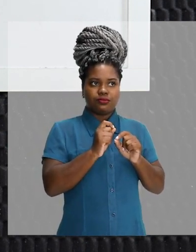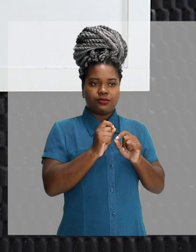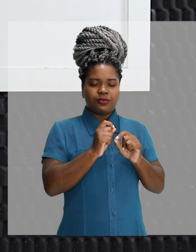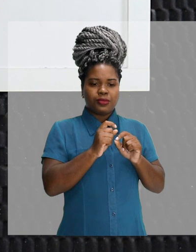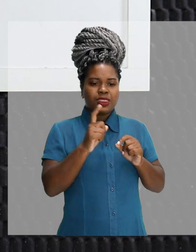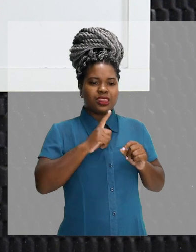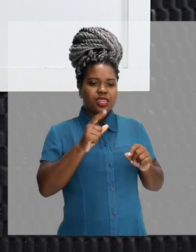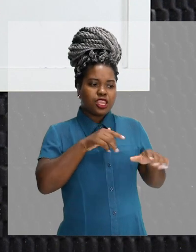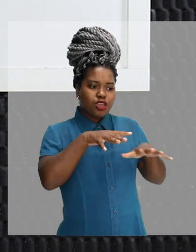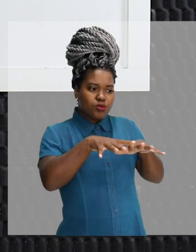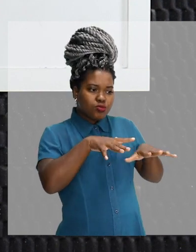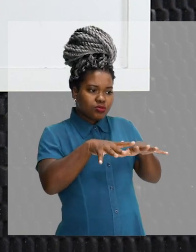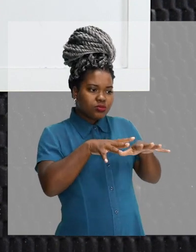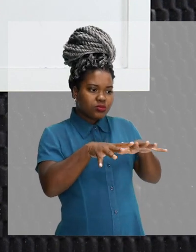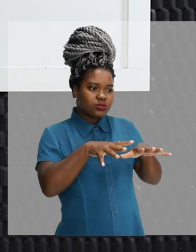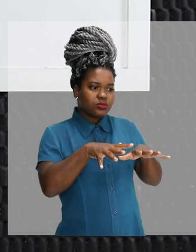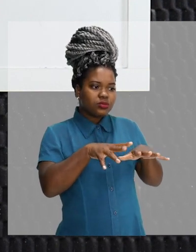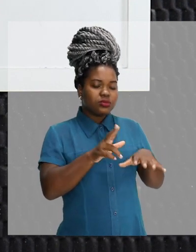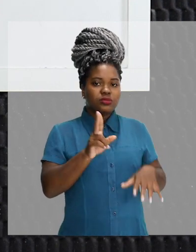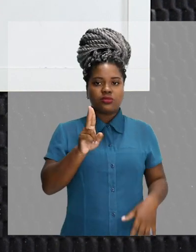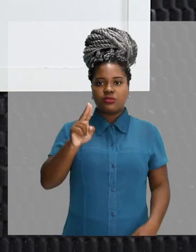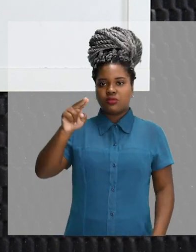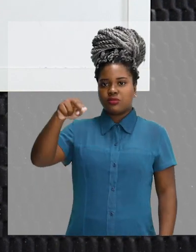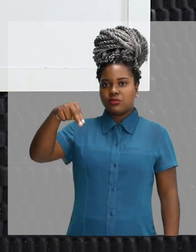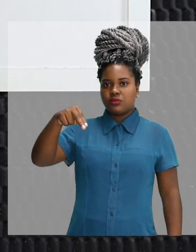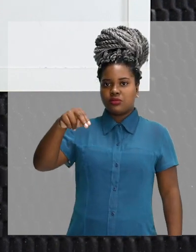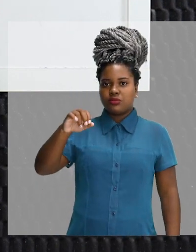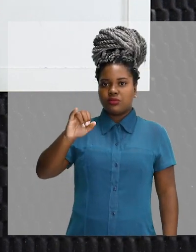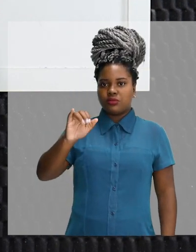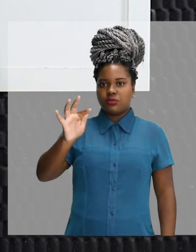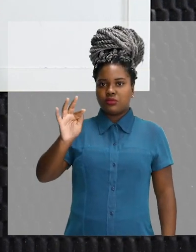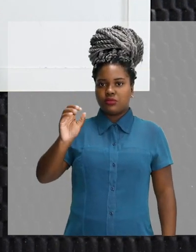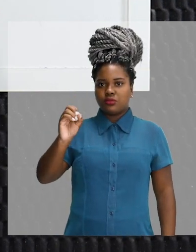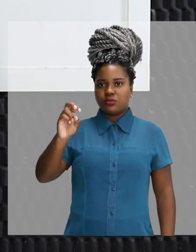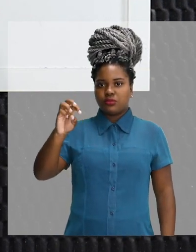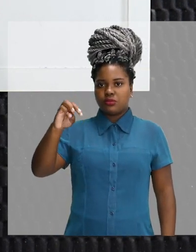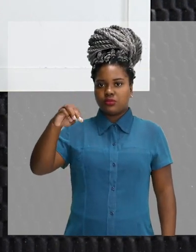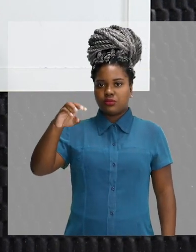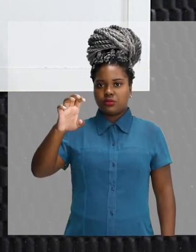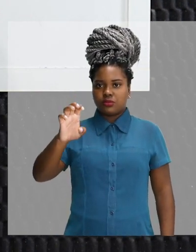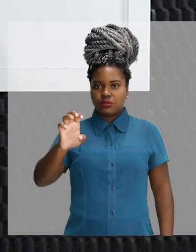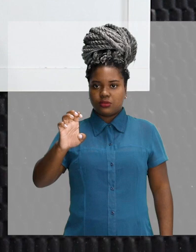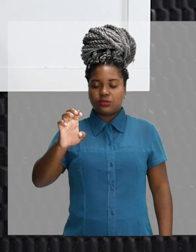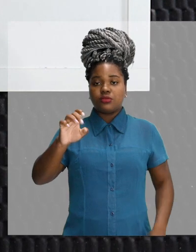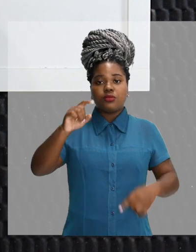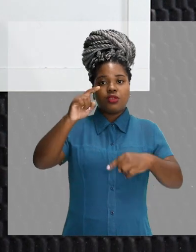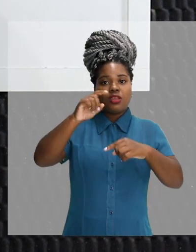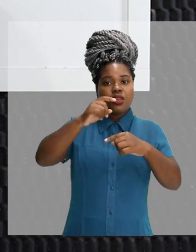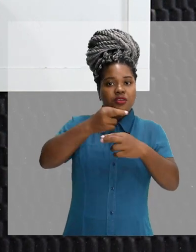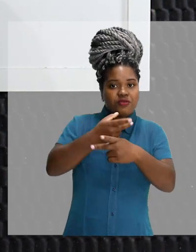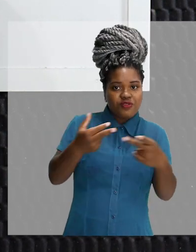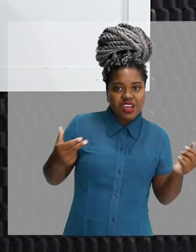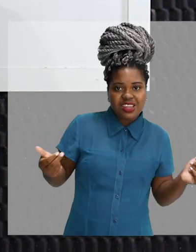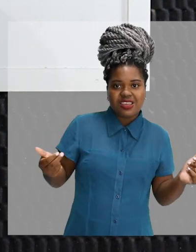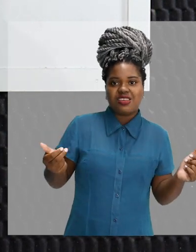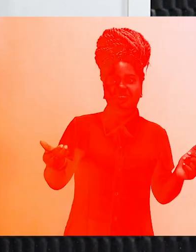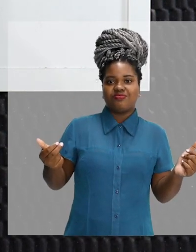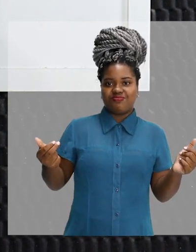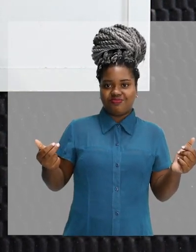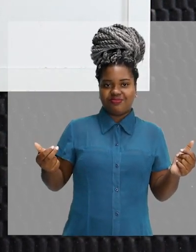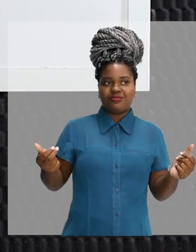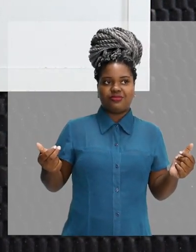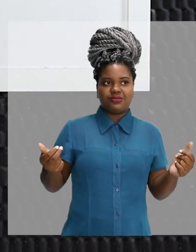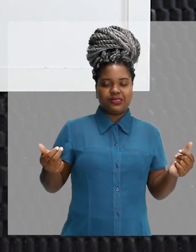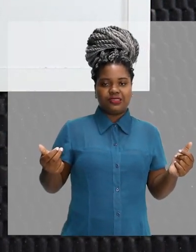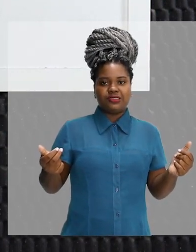do movimento uniformemente variado, ou seja, nós temos uma mudança de velocidade